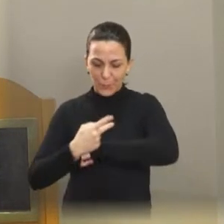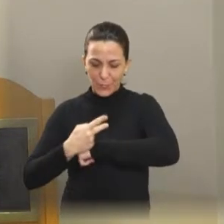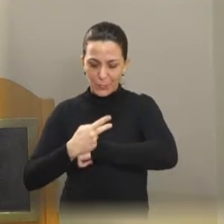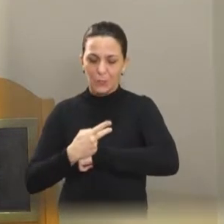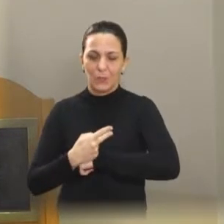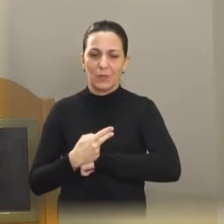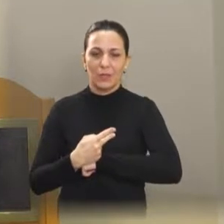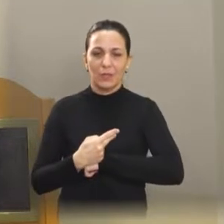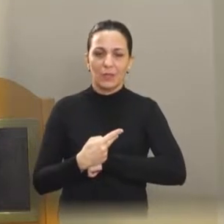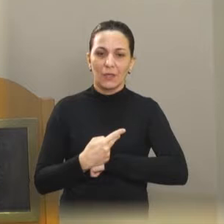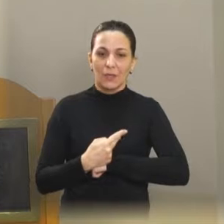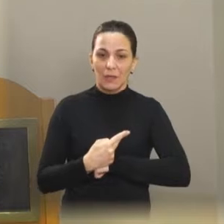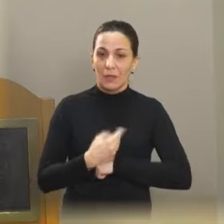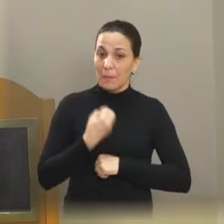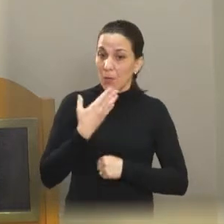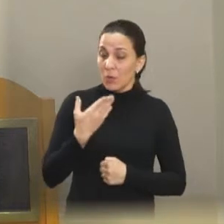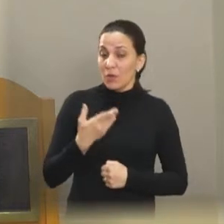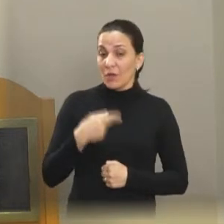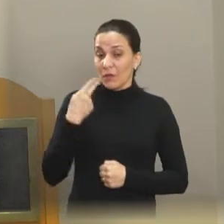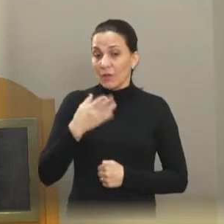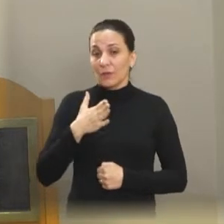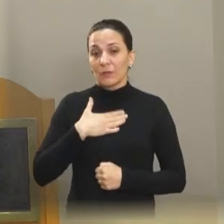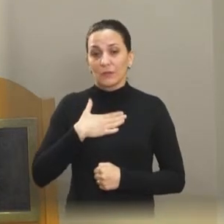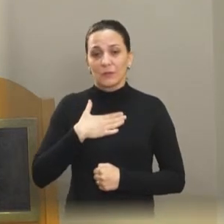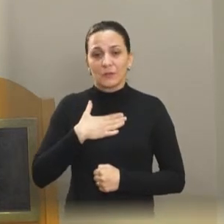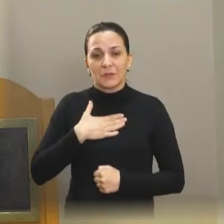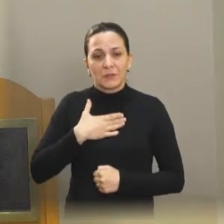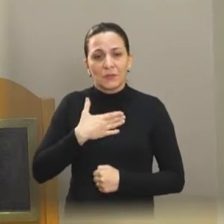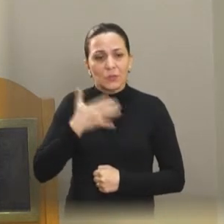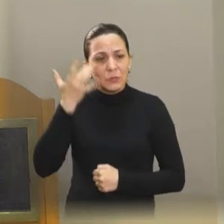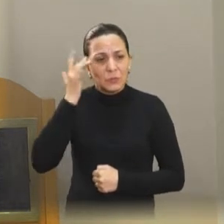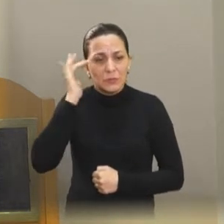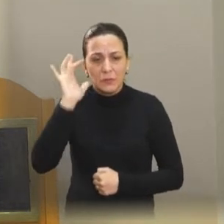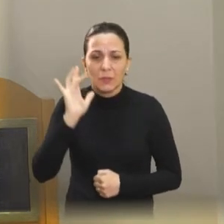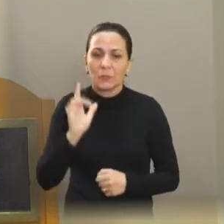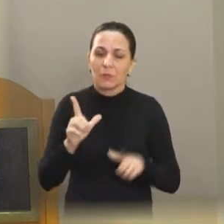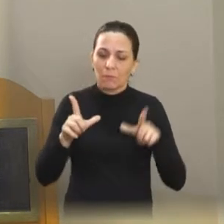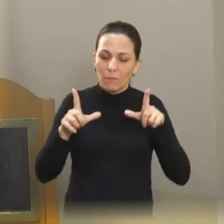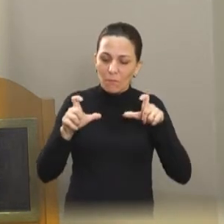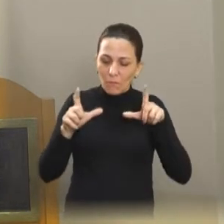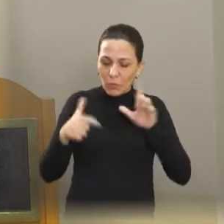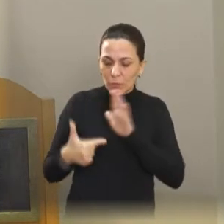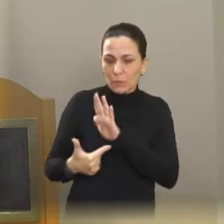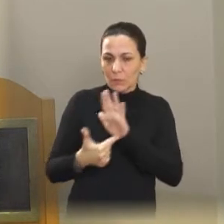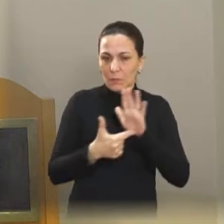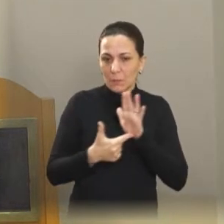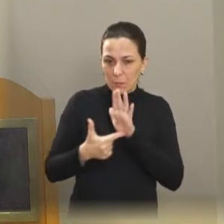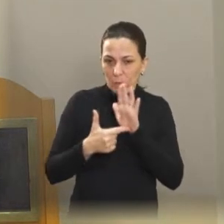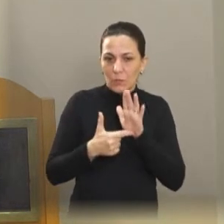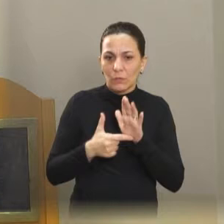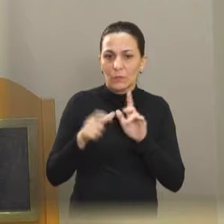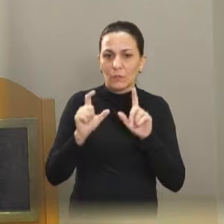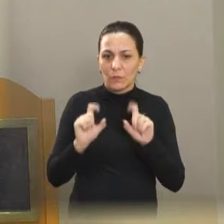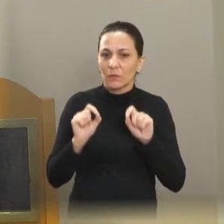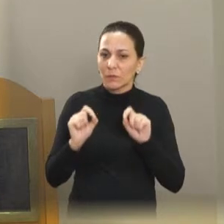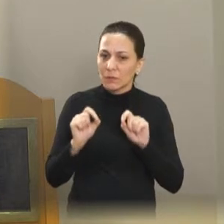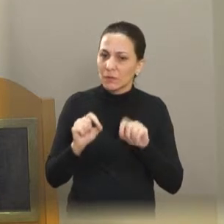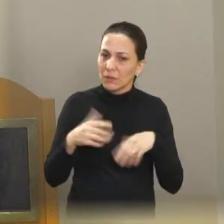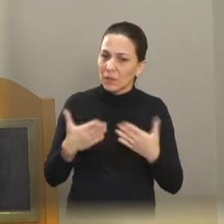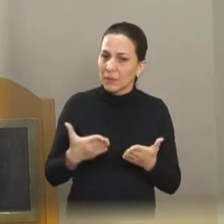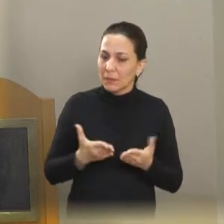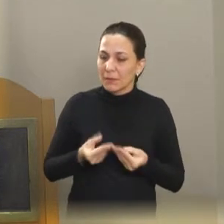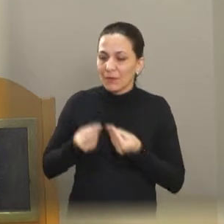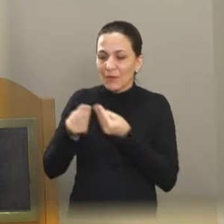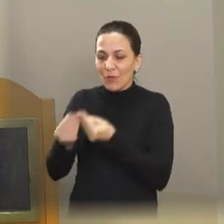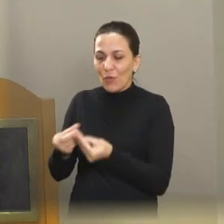para gente com certeza ainda bem que nos fala que o sinal ninguém sabe mostrou a foto só tem um líquido branco aí aí mandamos